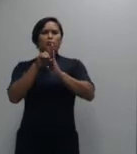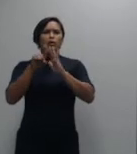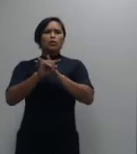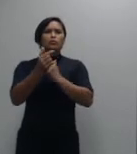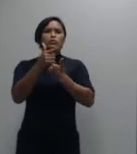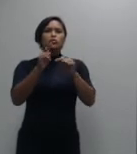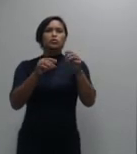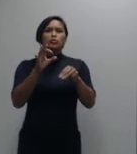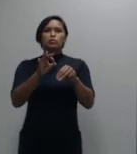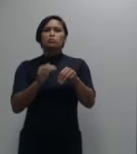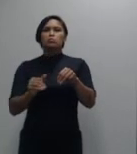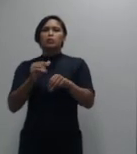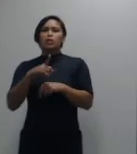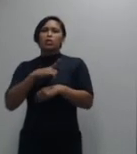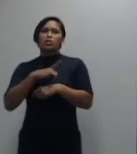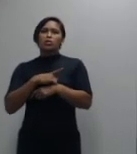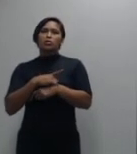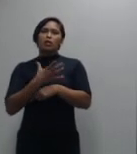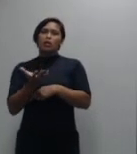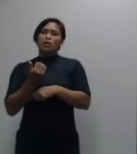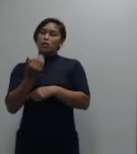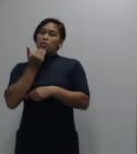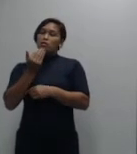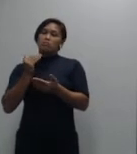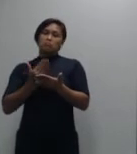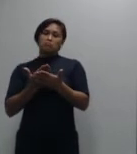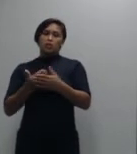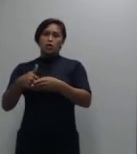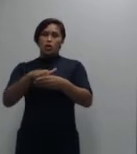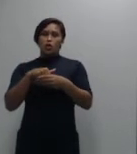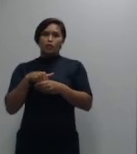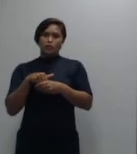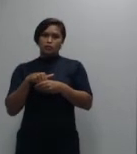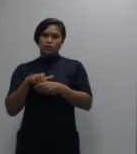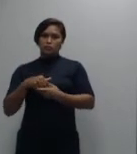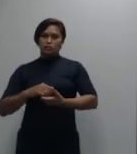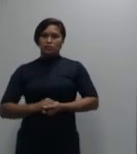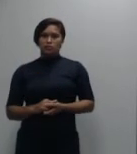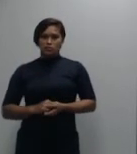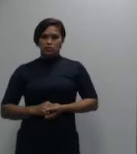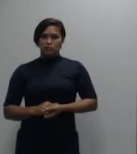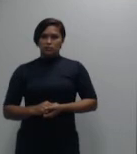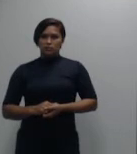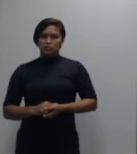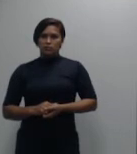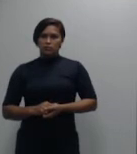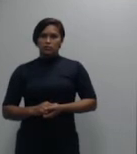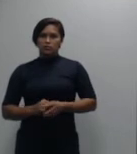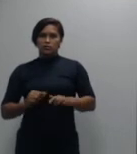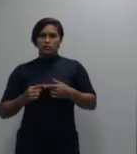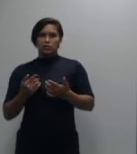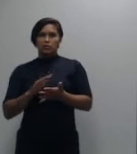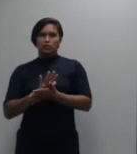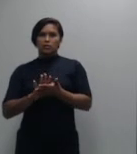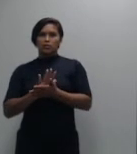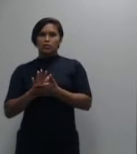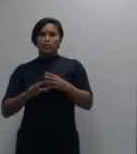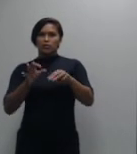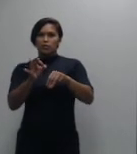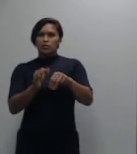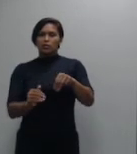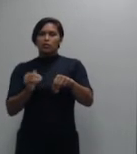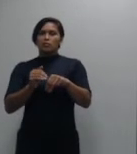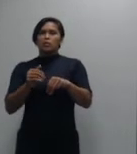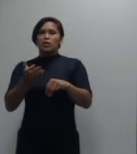algum Ministro Ministro pretende adiantar bota Eu não comi nenhum Ministro Mendes Presidente